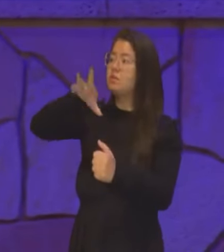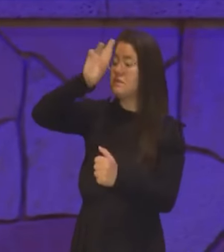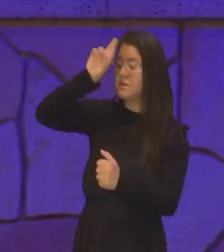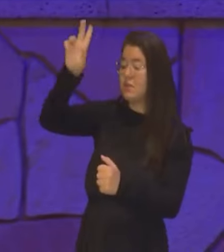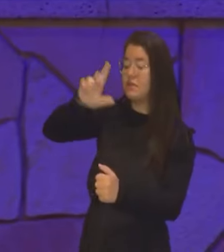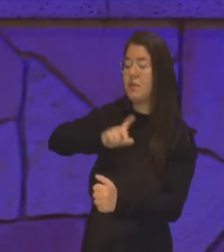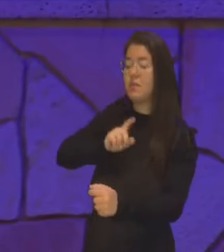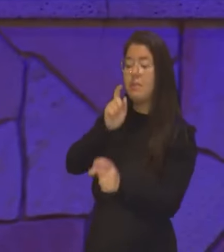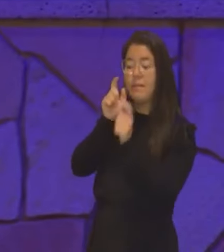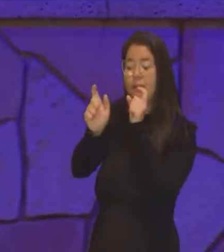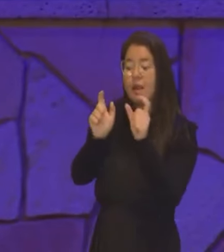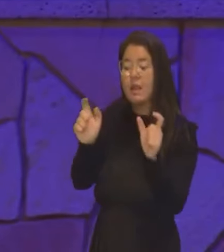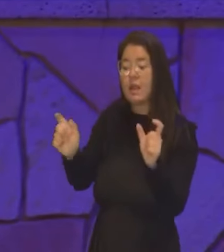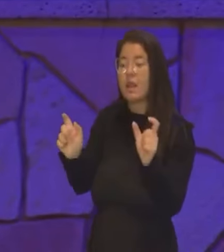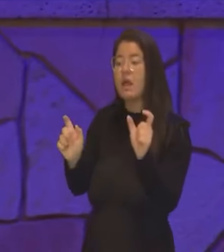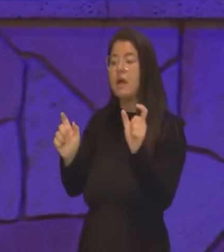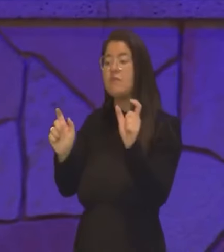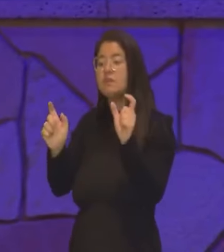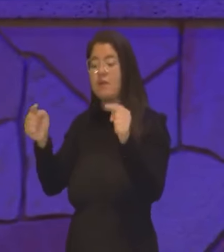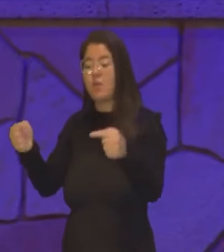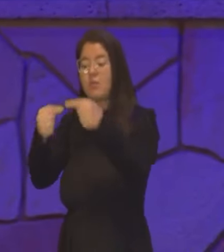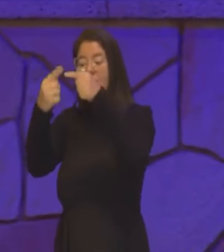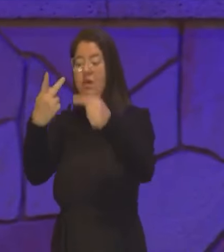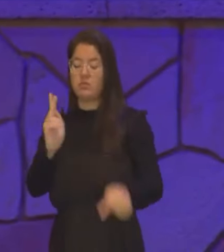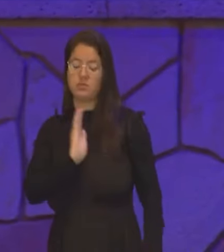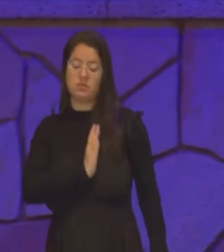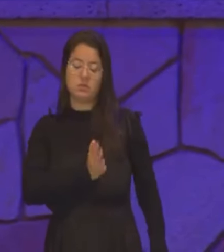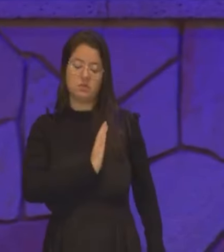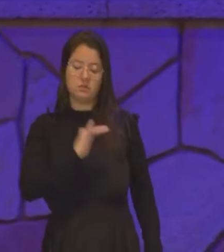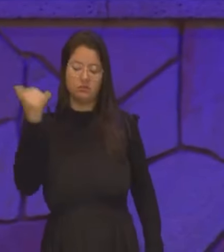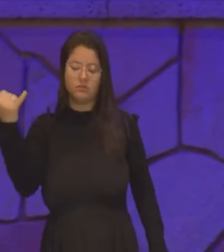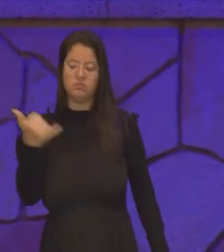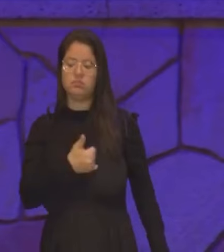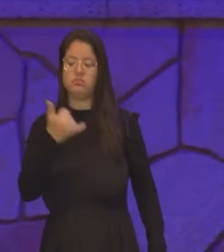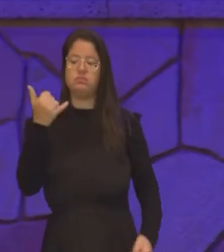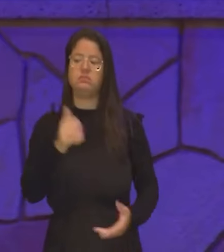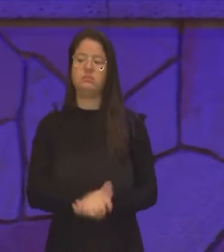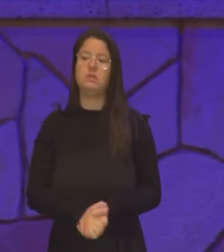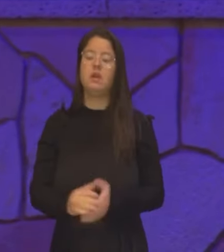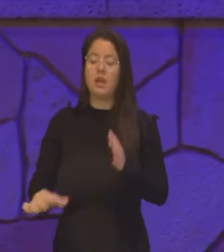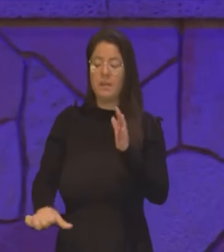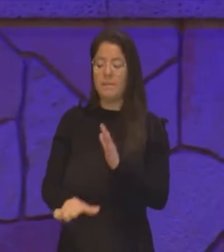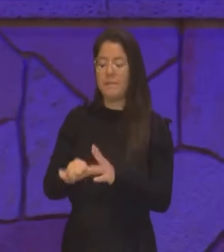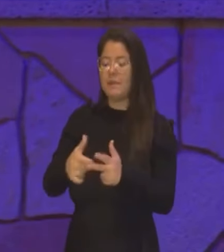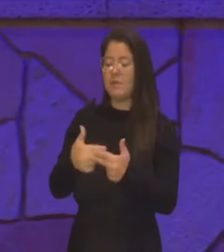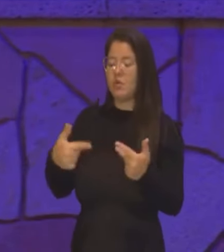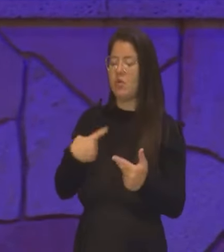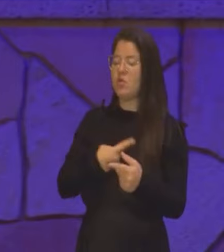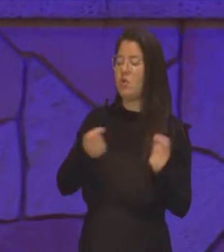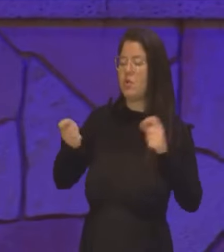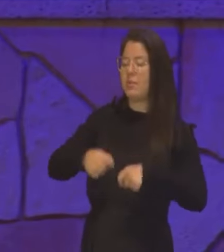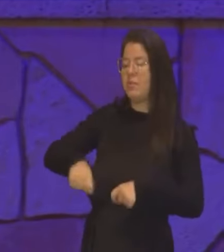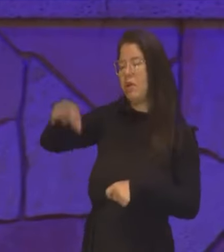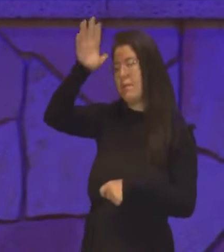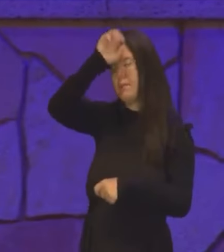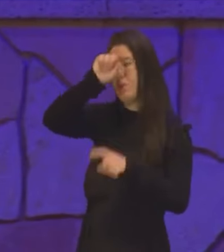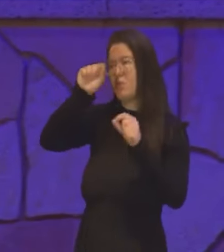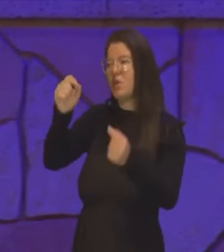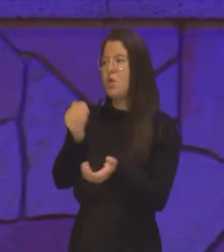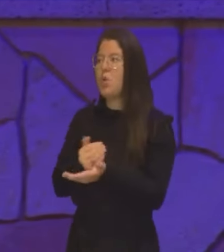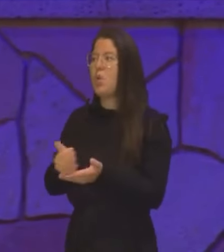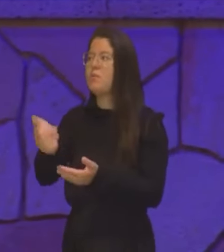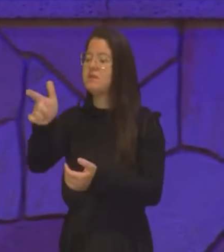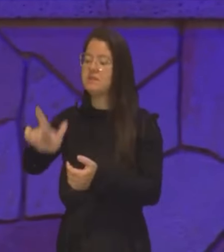tem uma palavra ao seu coração. O primeiro princípio que nós podemos extrair é que o recomeço, ele